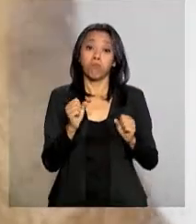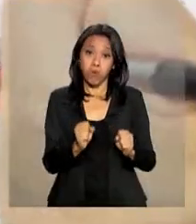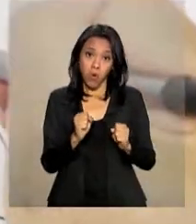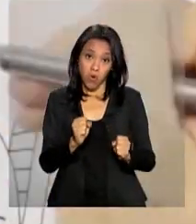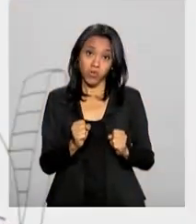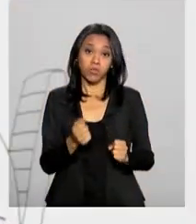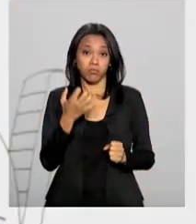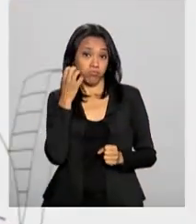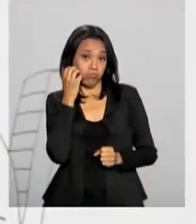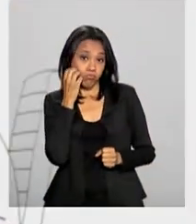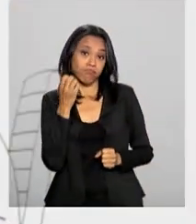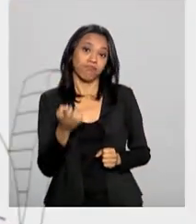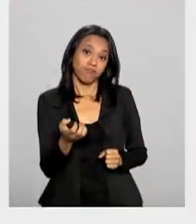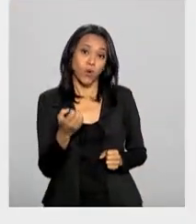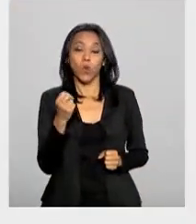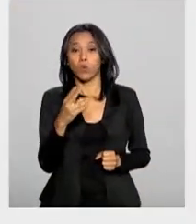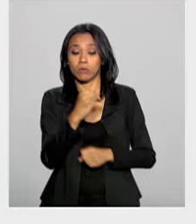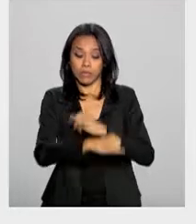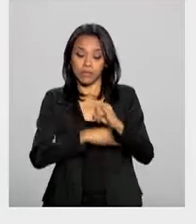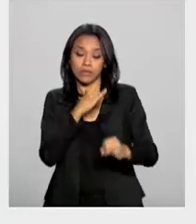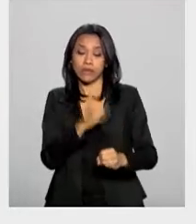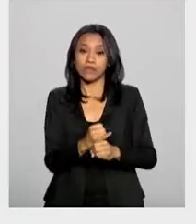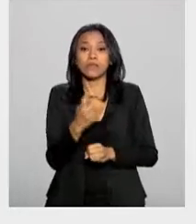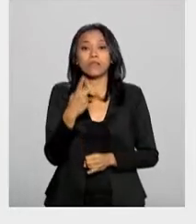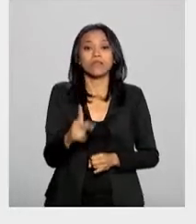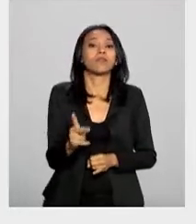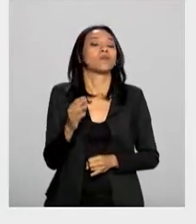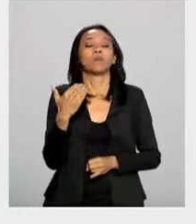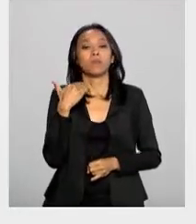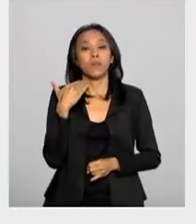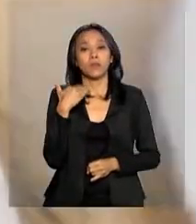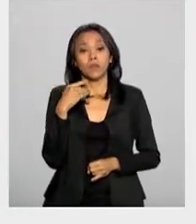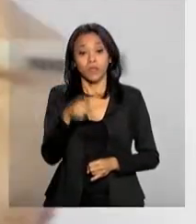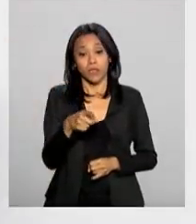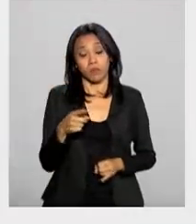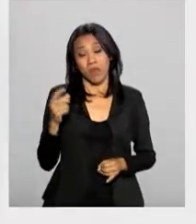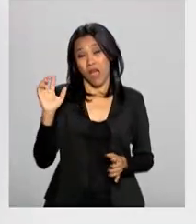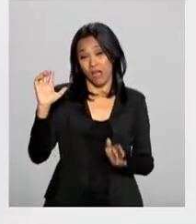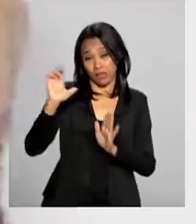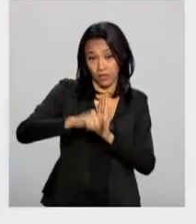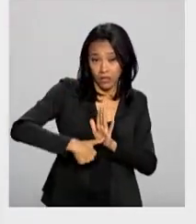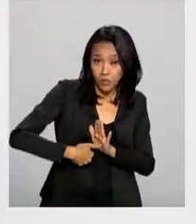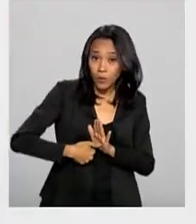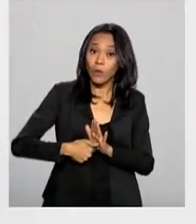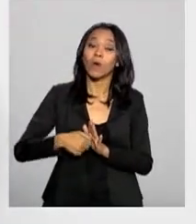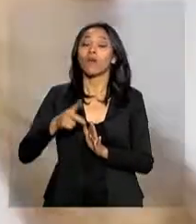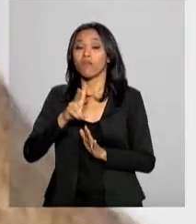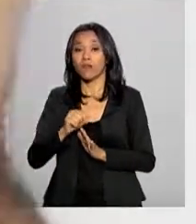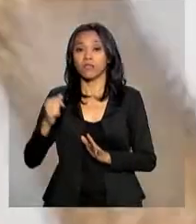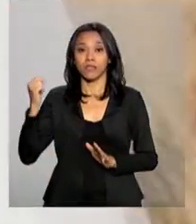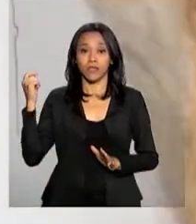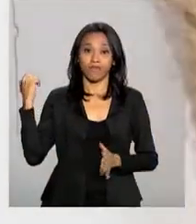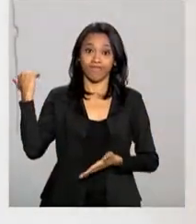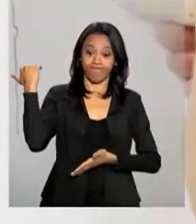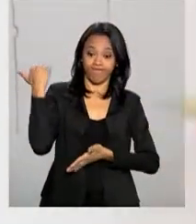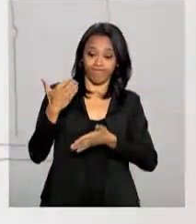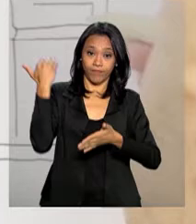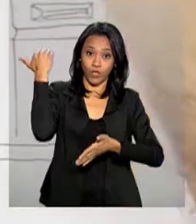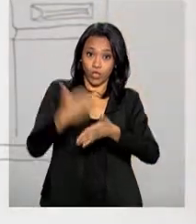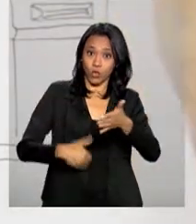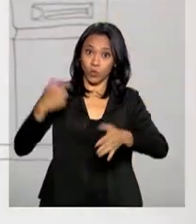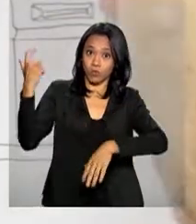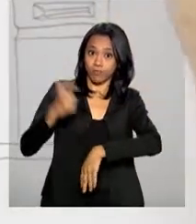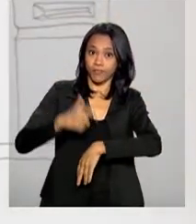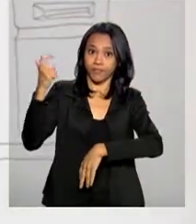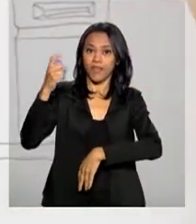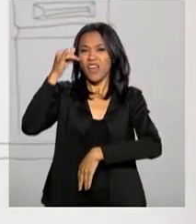seu próprio banco e de mais um cálculo dos encargos do atraso vai ser automático isso acaba com a necessidade de emitir